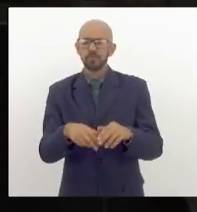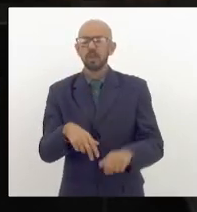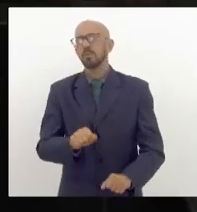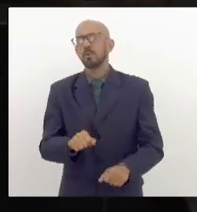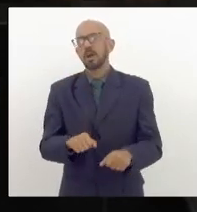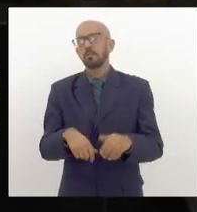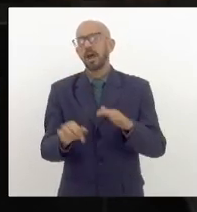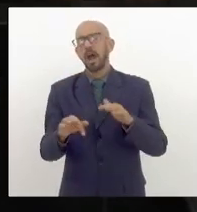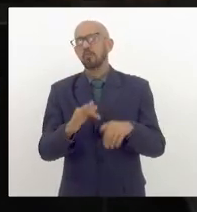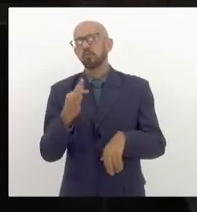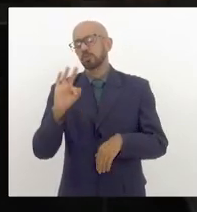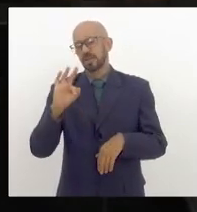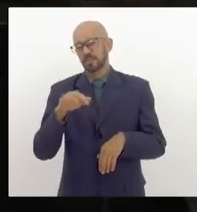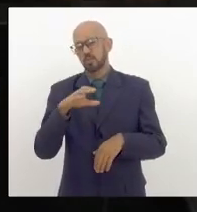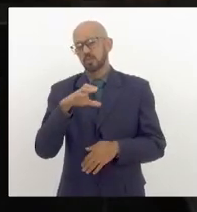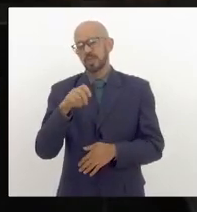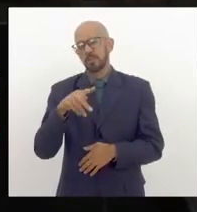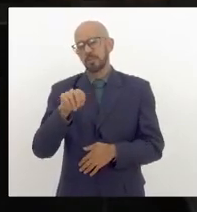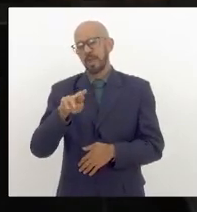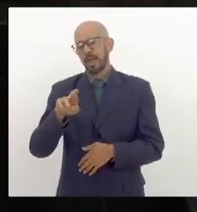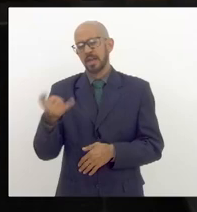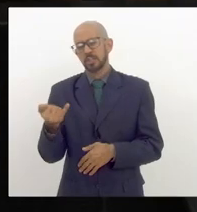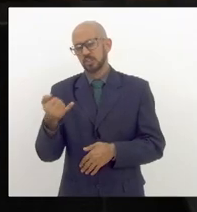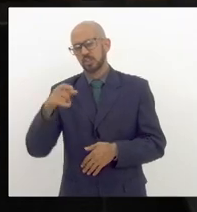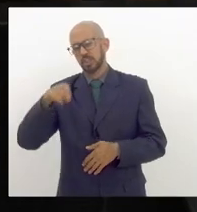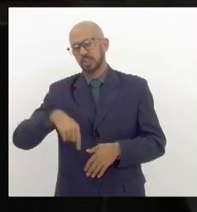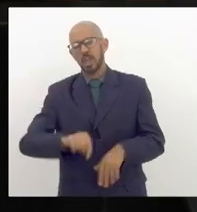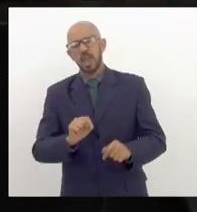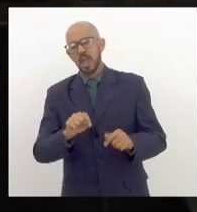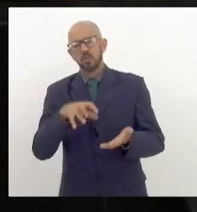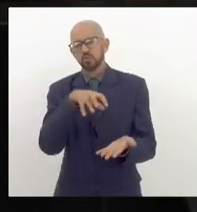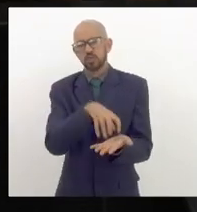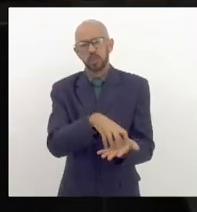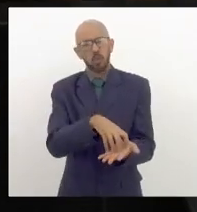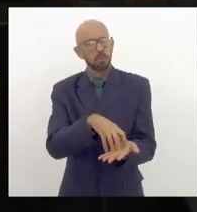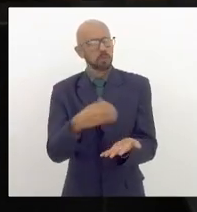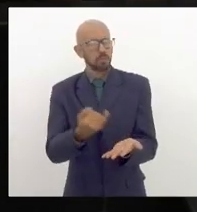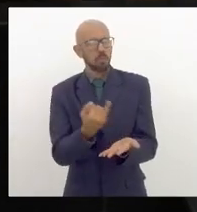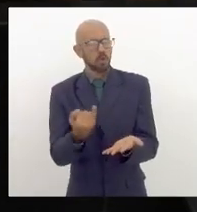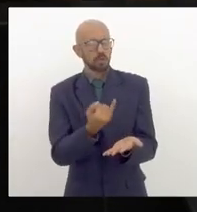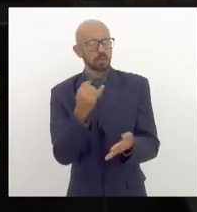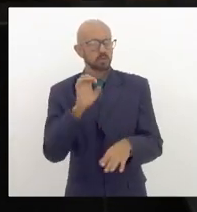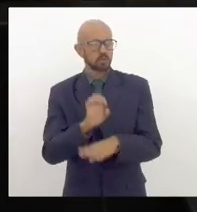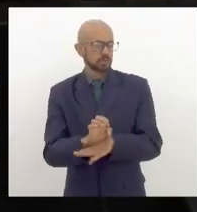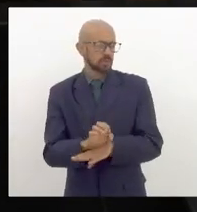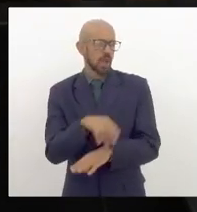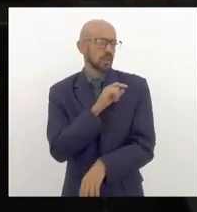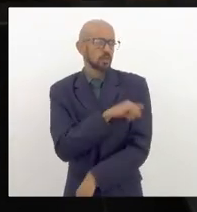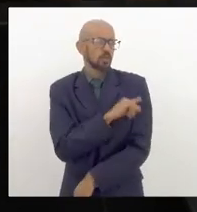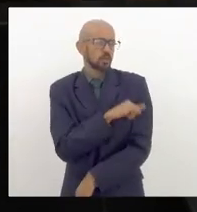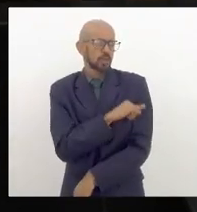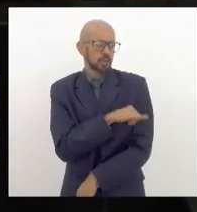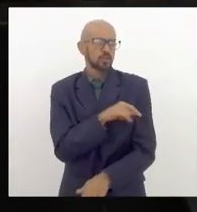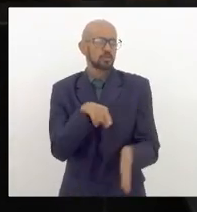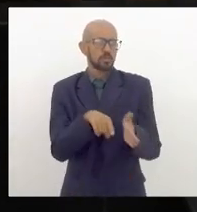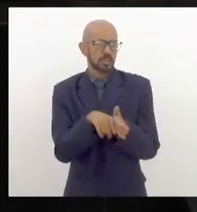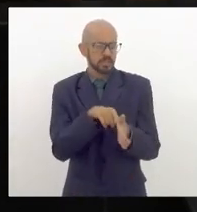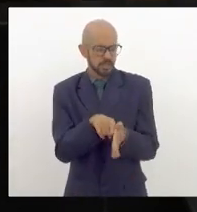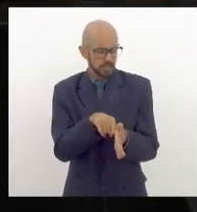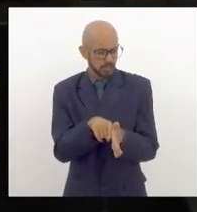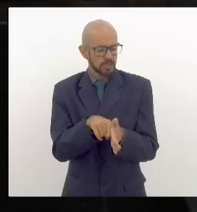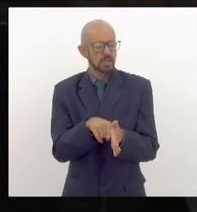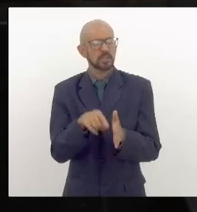perde que é uma jóia da coroa do Rio de Janeiro Que Nós pensamos de fato e temos pesquisas e Estudos